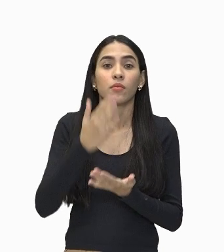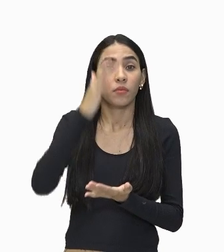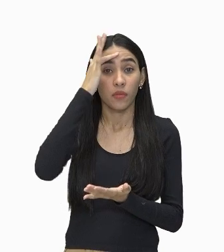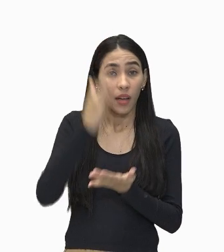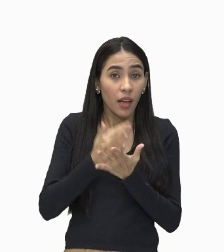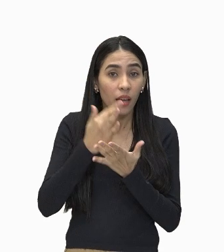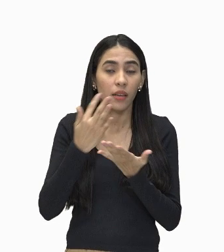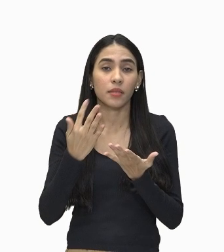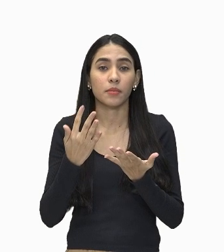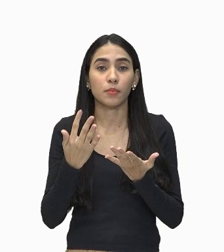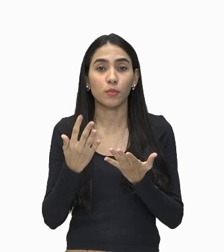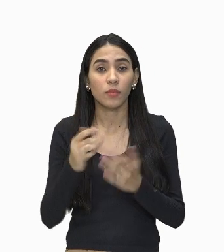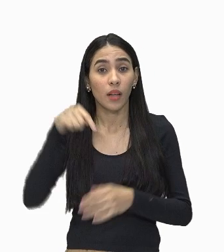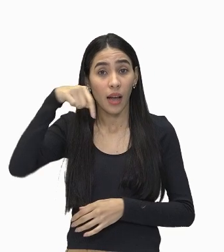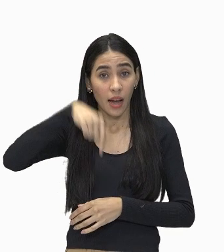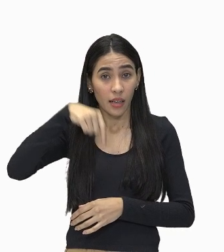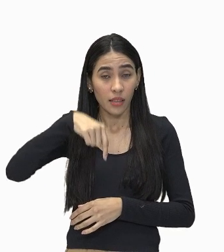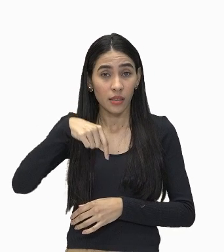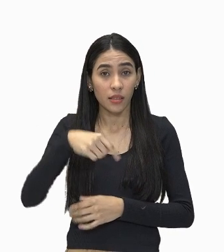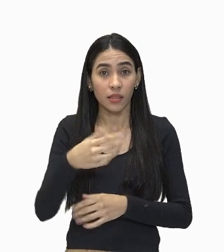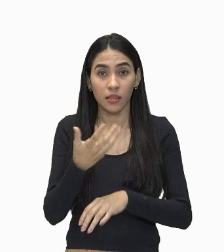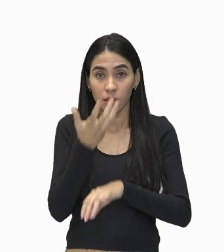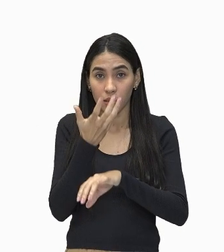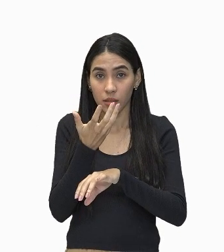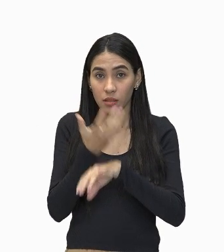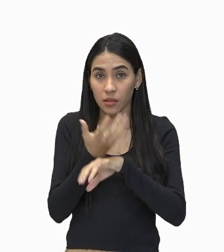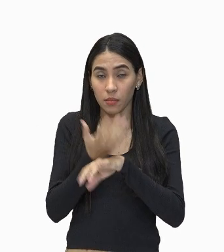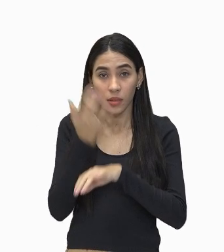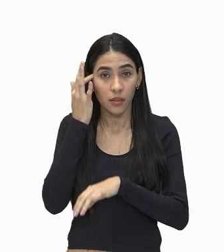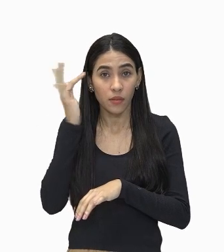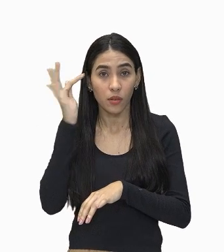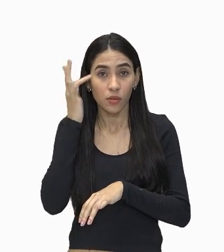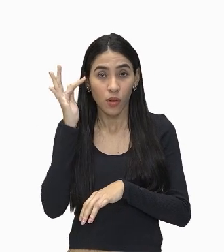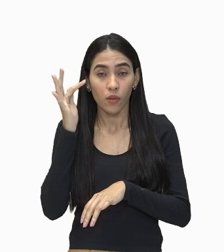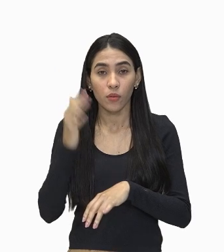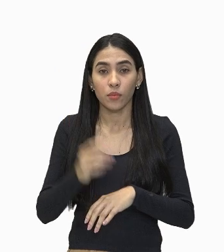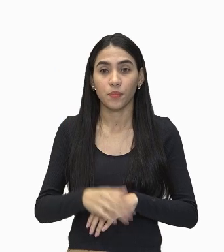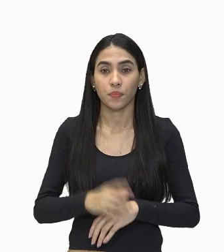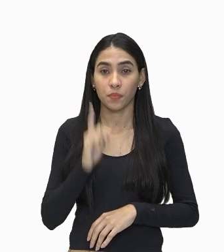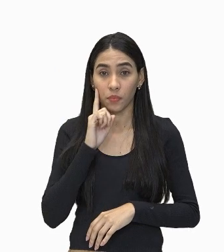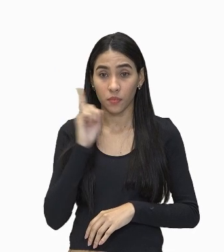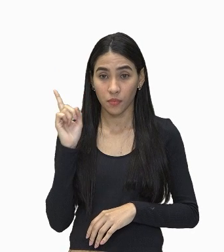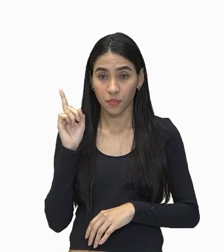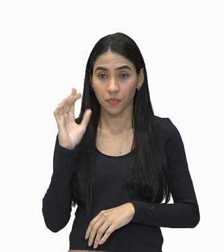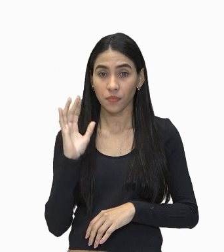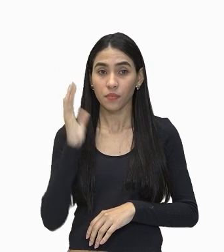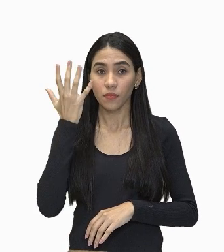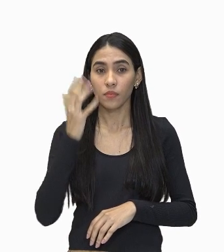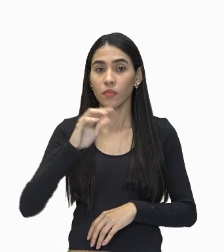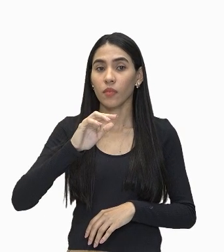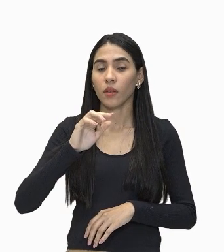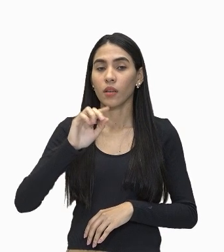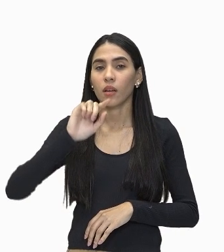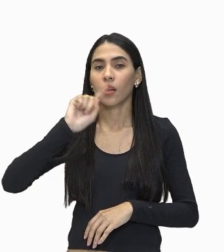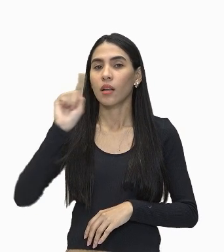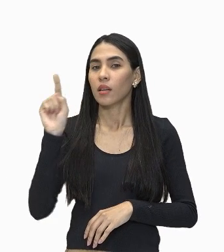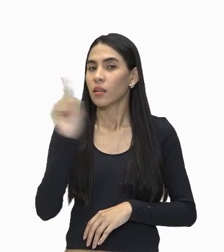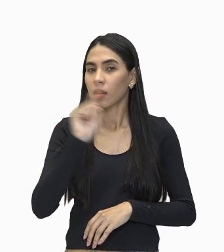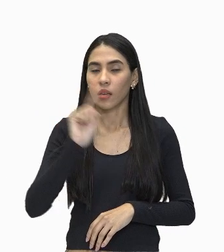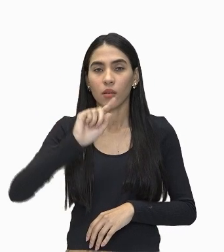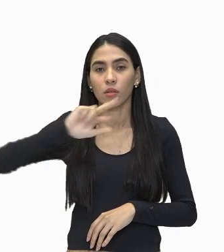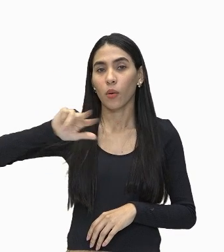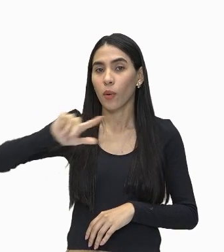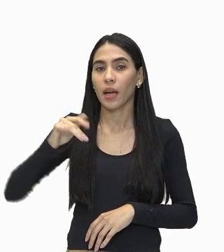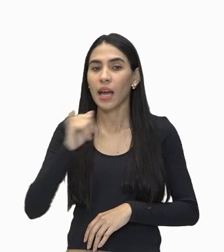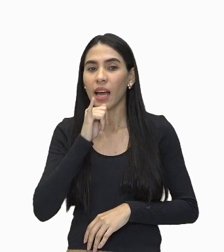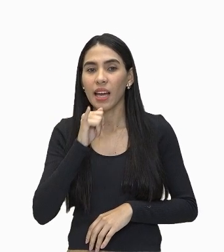crenças. Aqui não, nós estamos pensando filosoficamente. Então, fenômeno aqui não significa algo